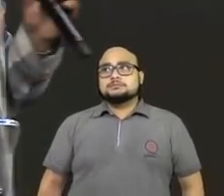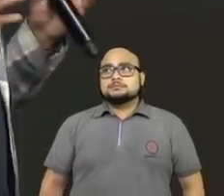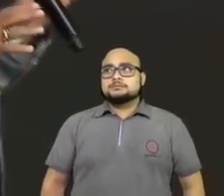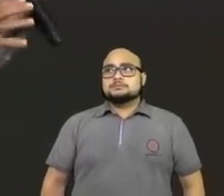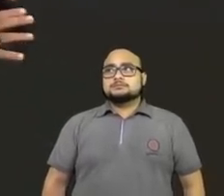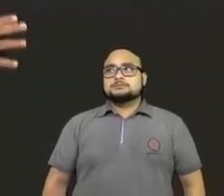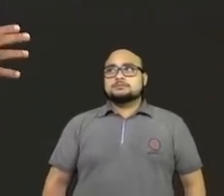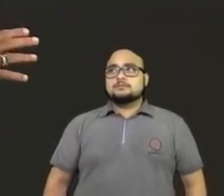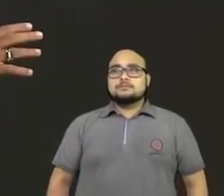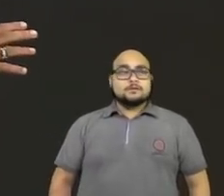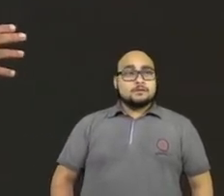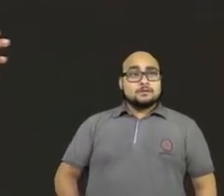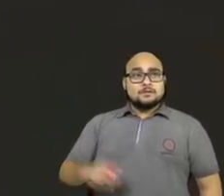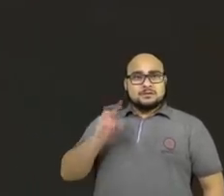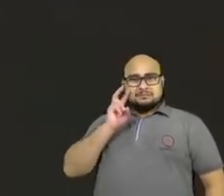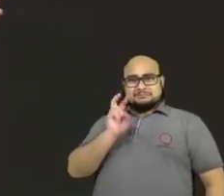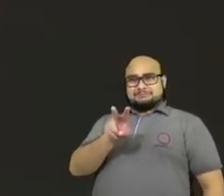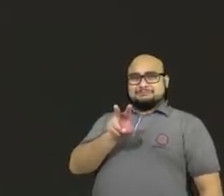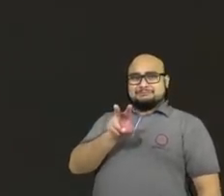Eu fico vendo, rapaz,